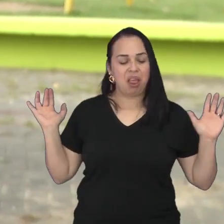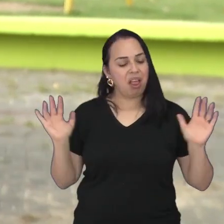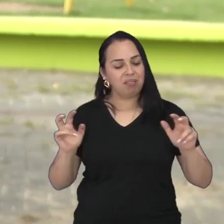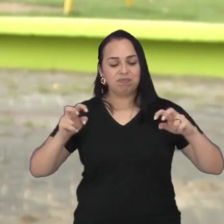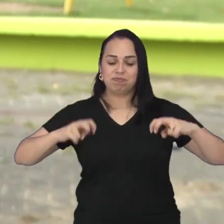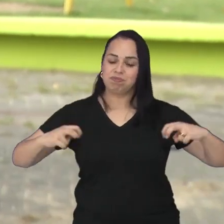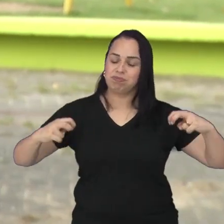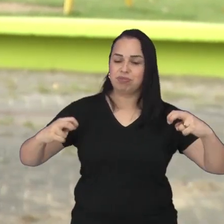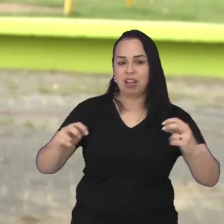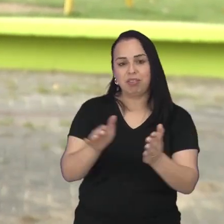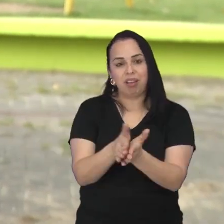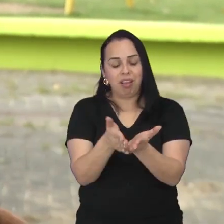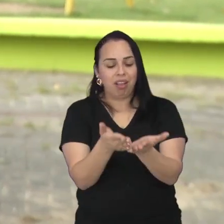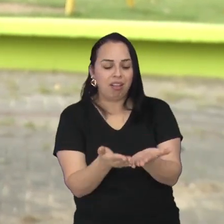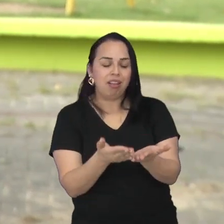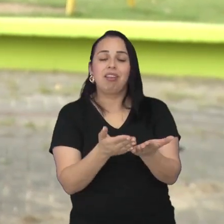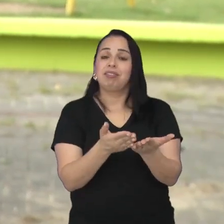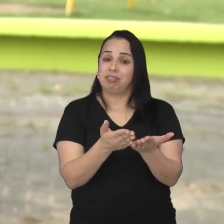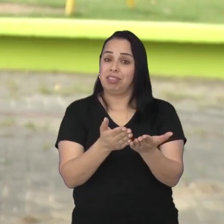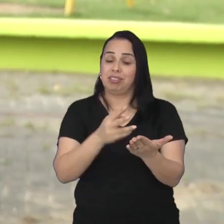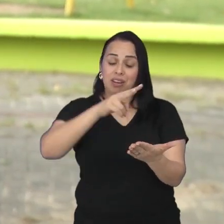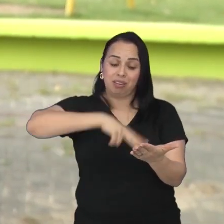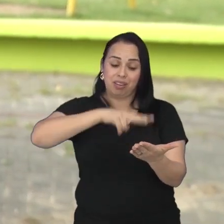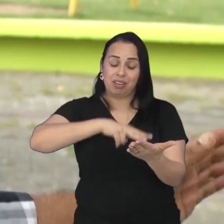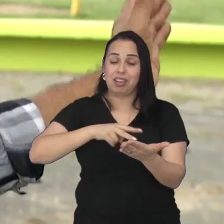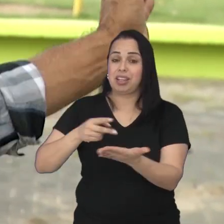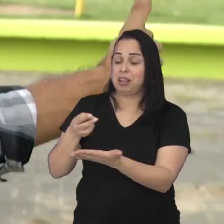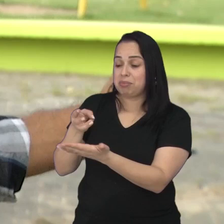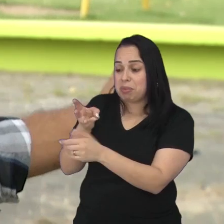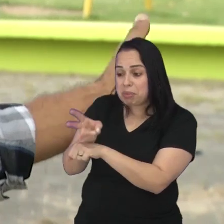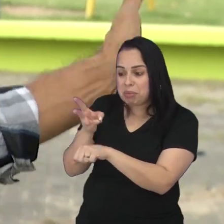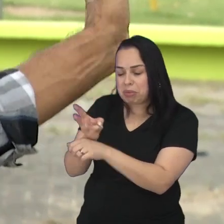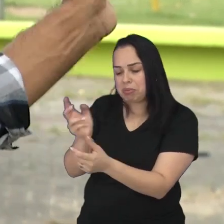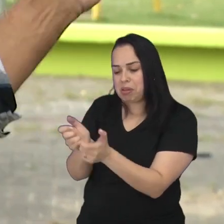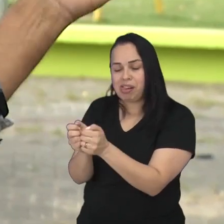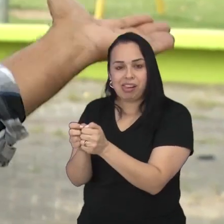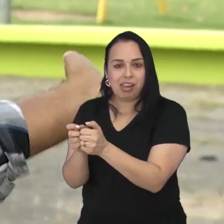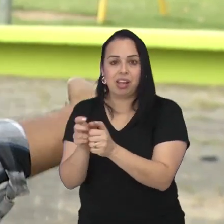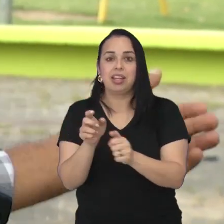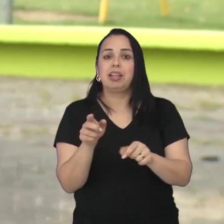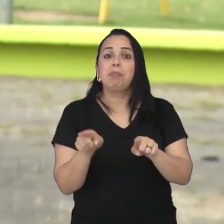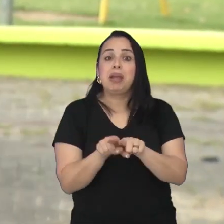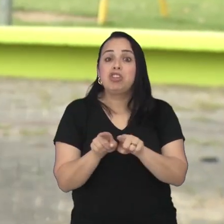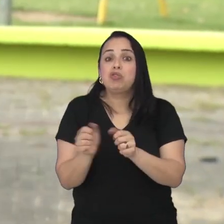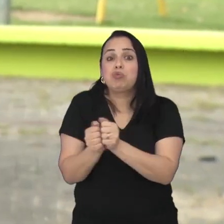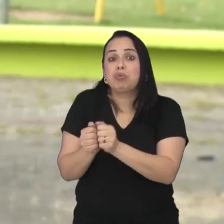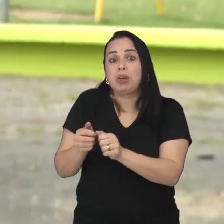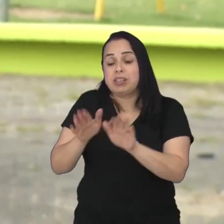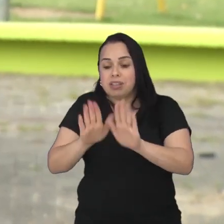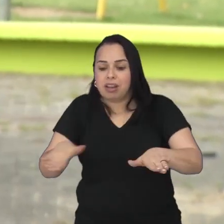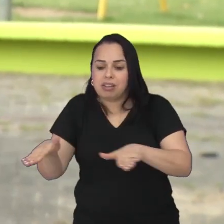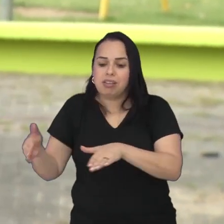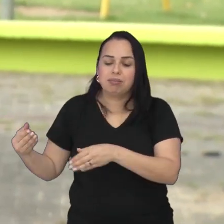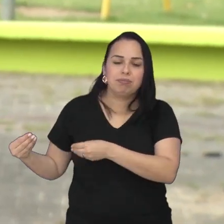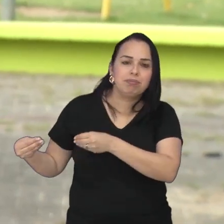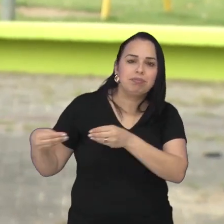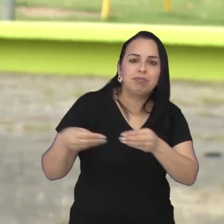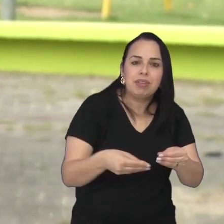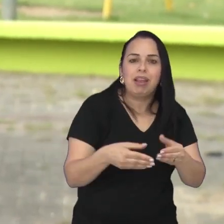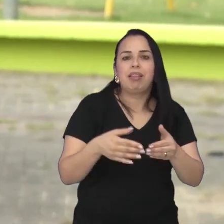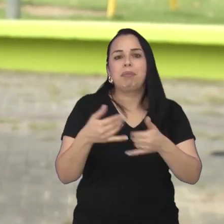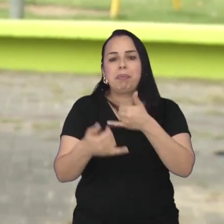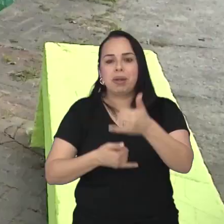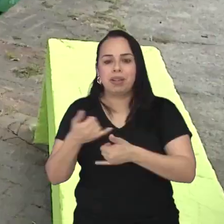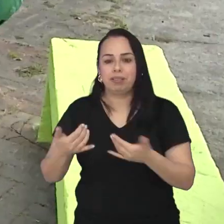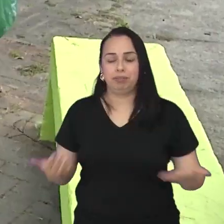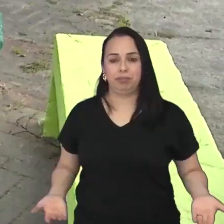aqui, ficam lendo livros, ficam mexendo no WhatsApp, trazem seus filhos para brincarem aqui nesses brinquedos e vêm aqui bater papo